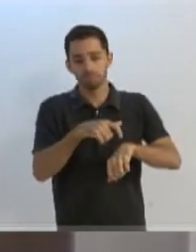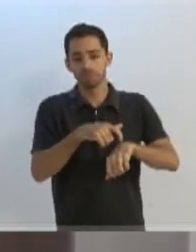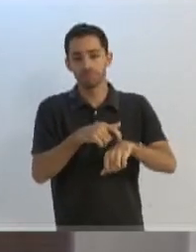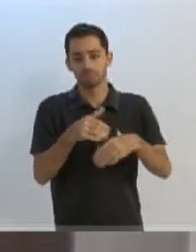pára